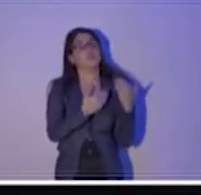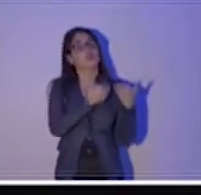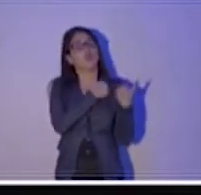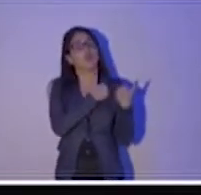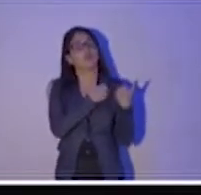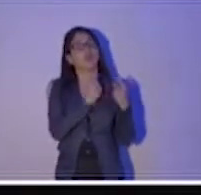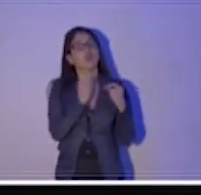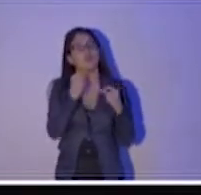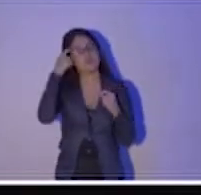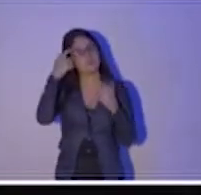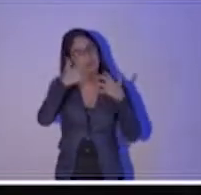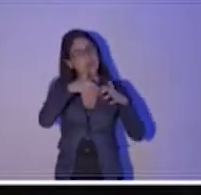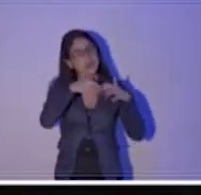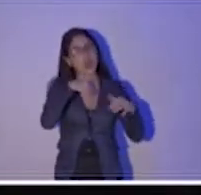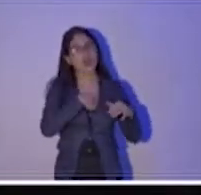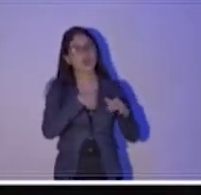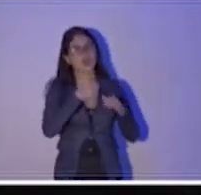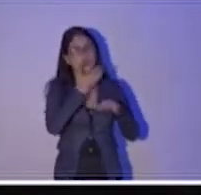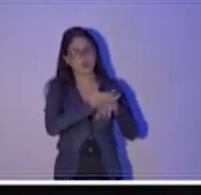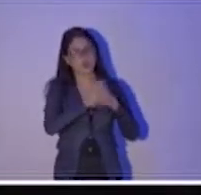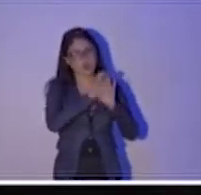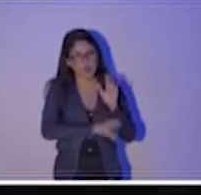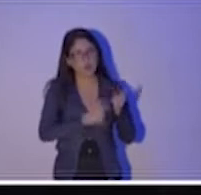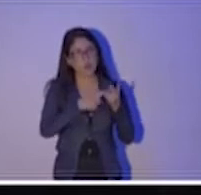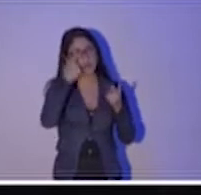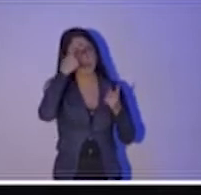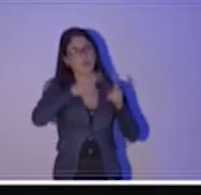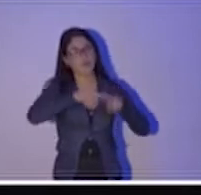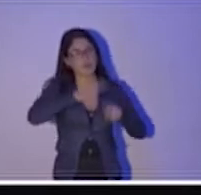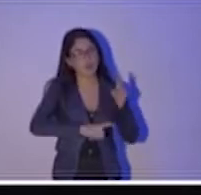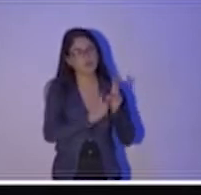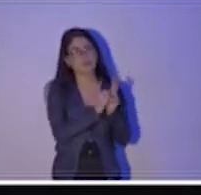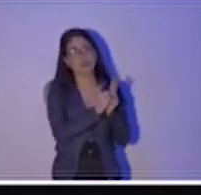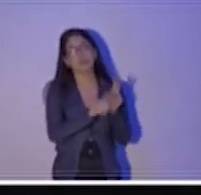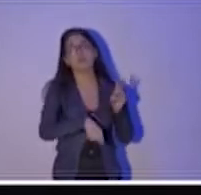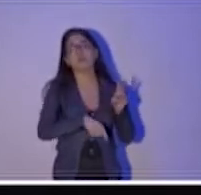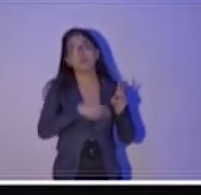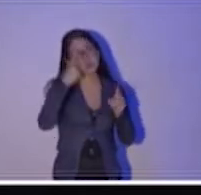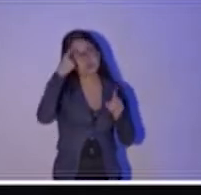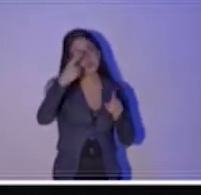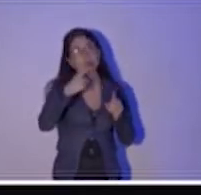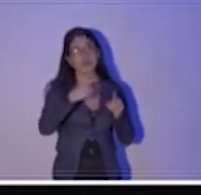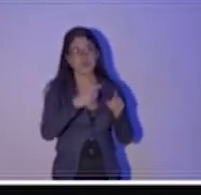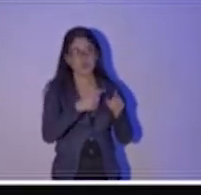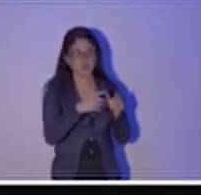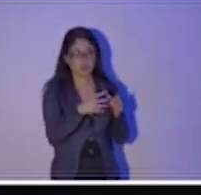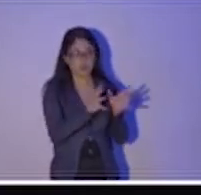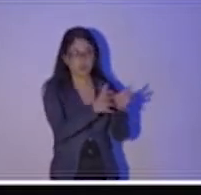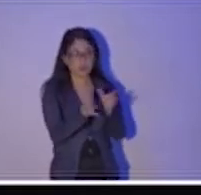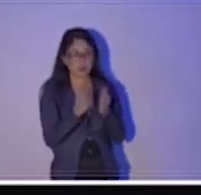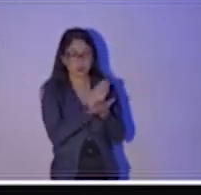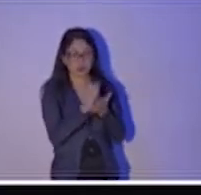por pensar o material didático, por pensar a formação de professores, e não os times isoladamente. E